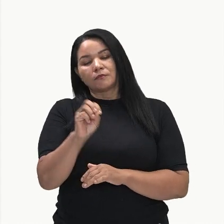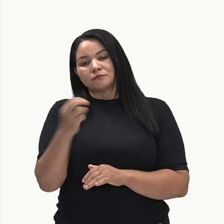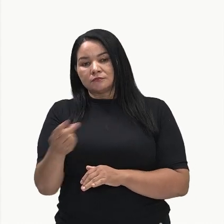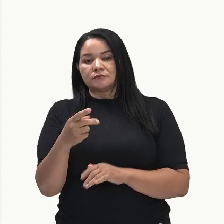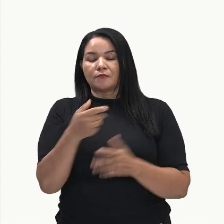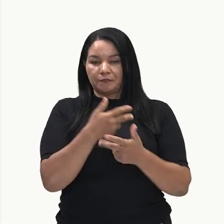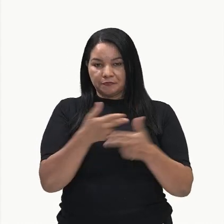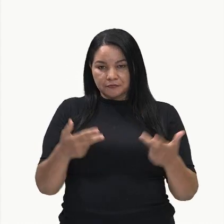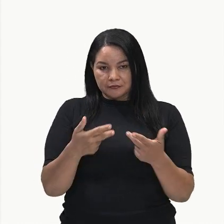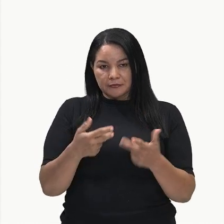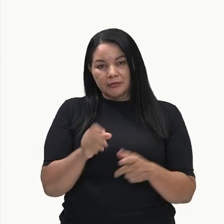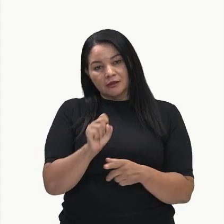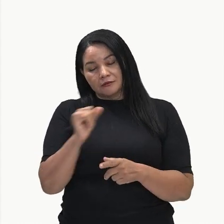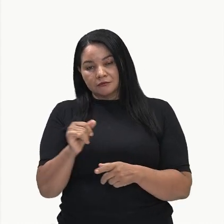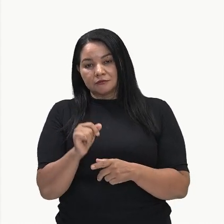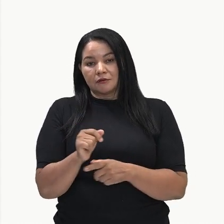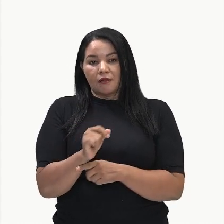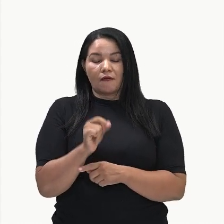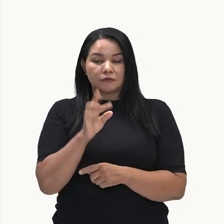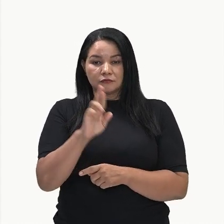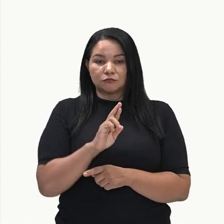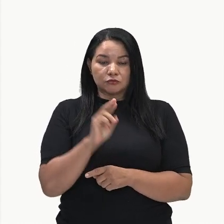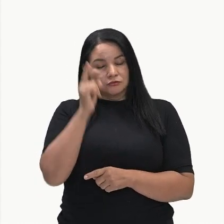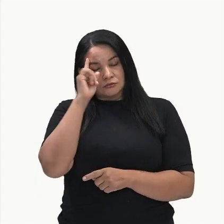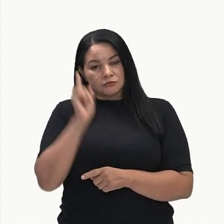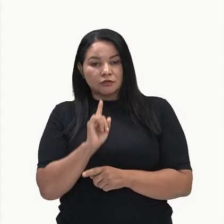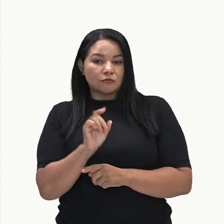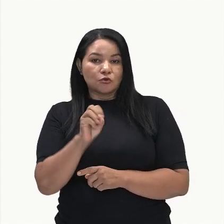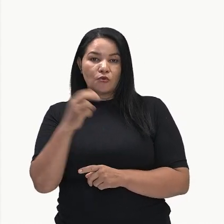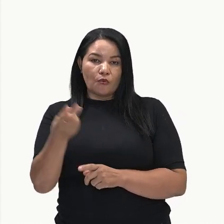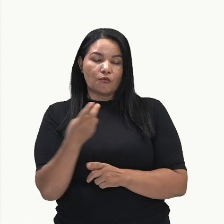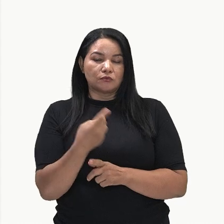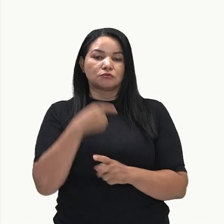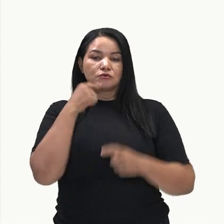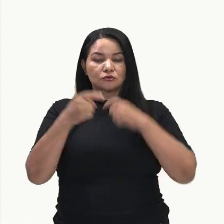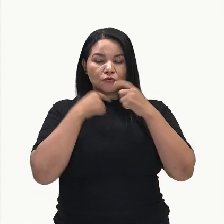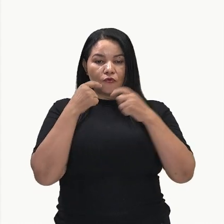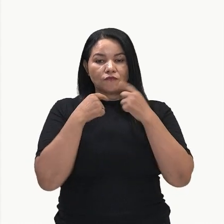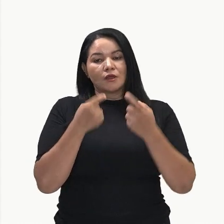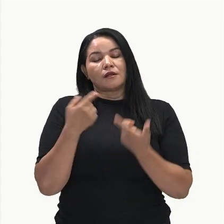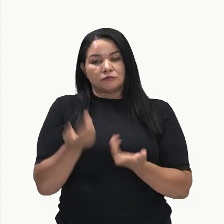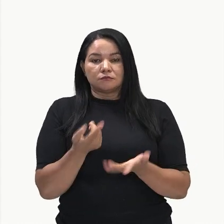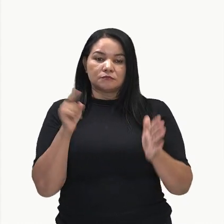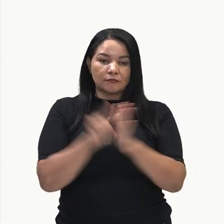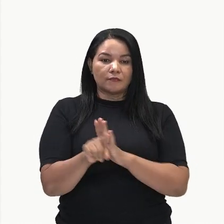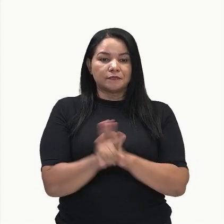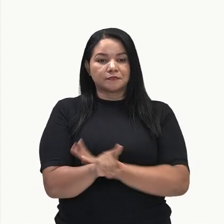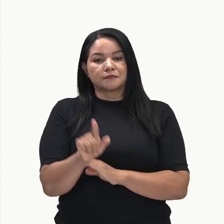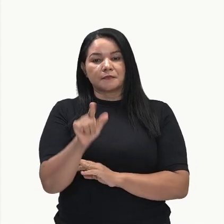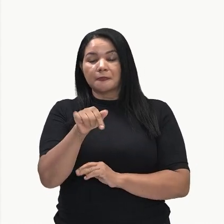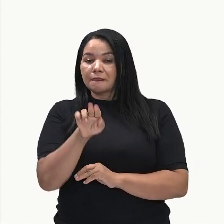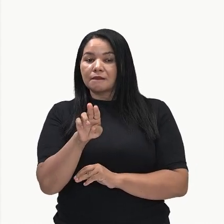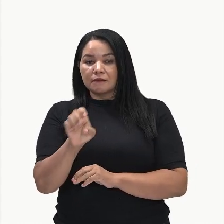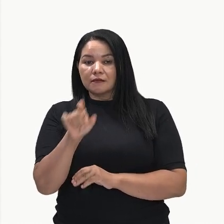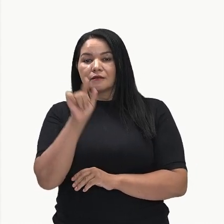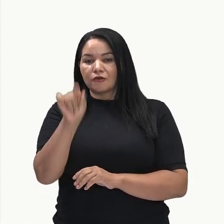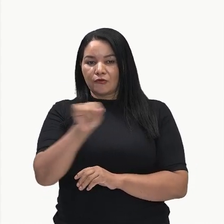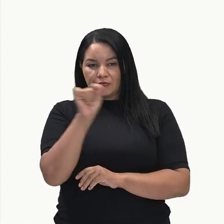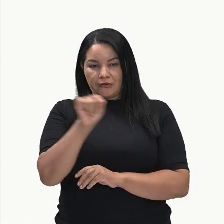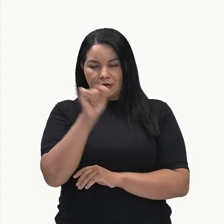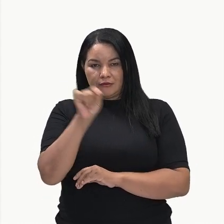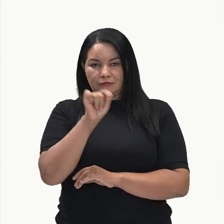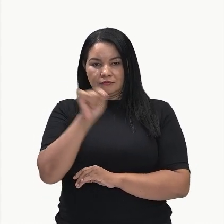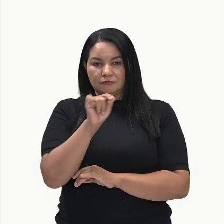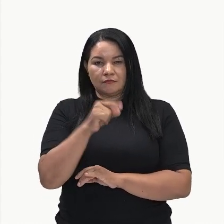a resposta. Quando eu tenho dúvida, quando eu não sei de nada, a perguntinha que eu faço é que? No português. Vamos lá para a